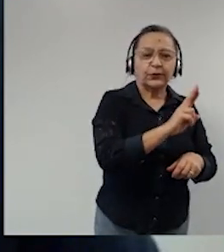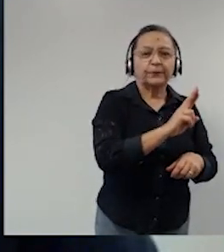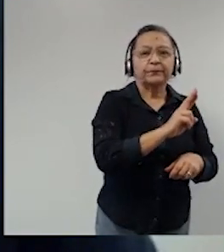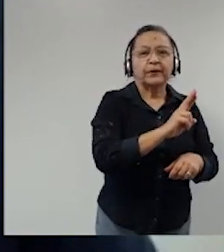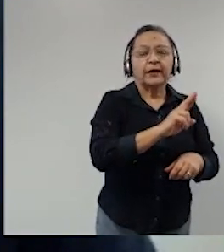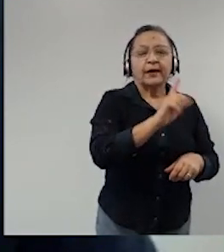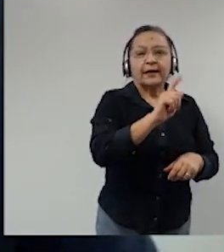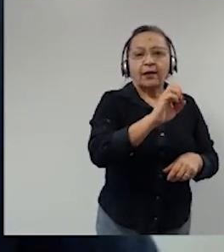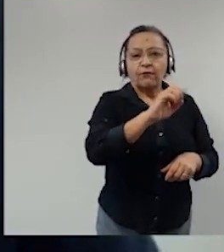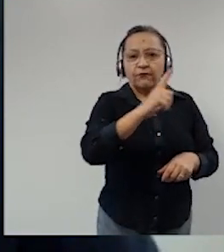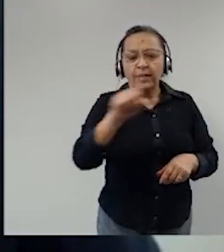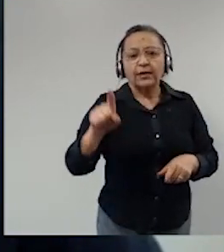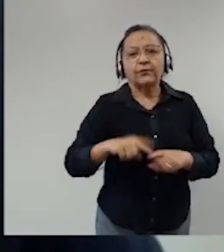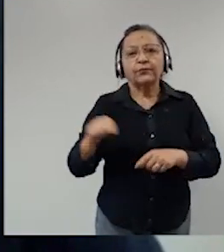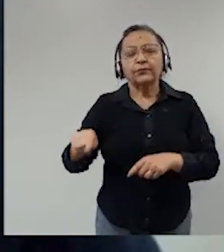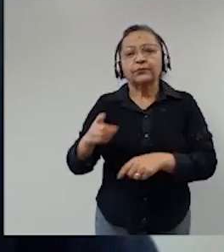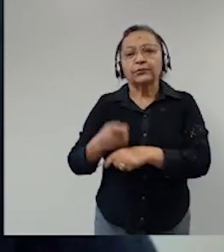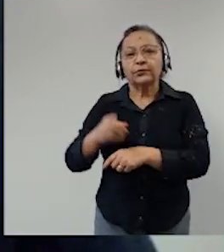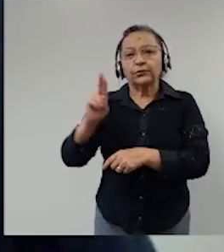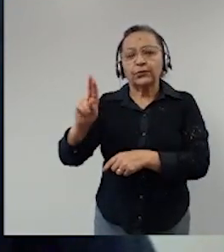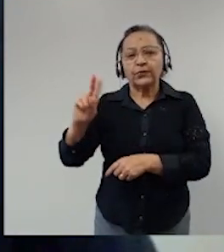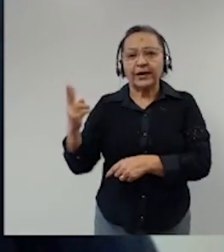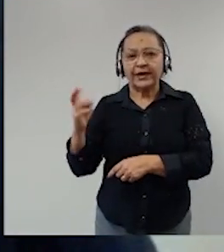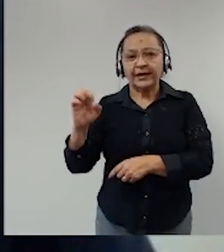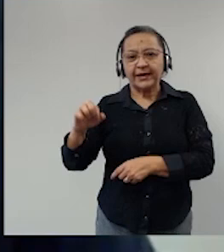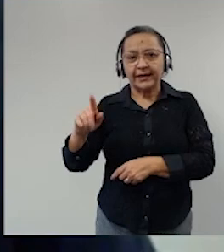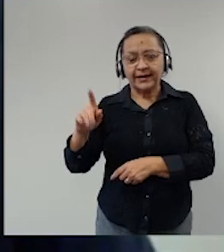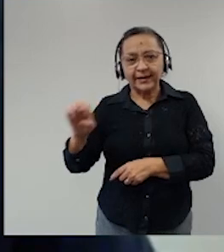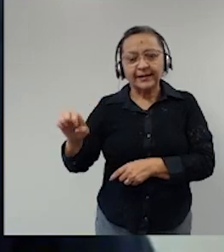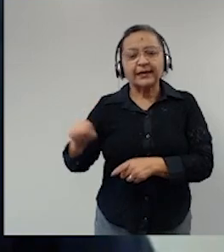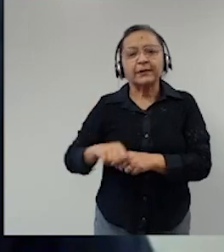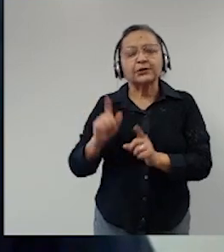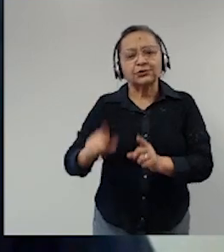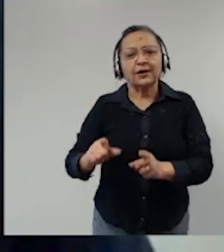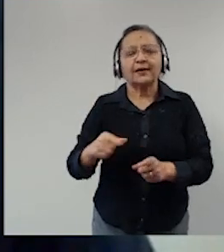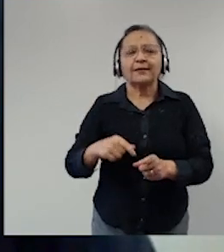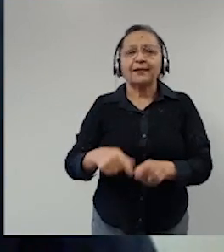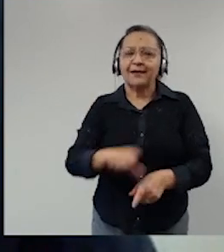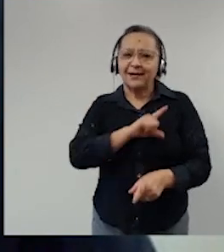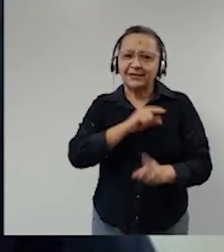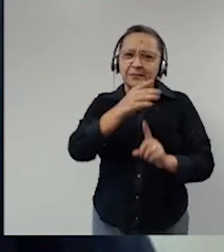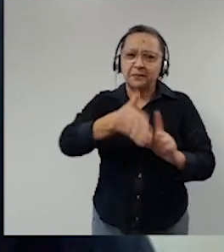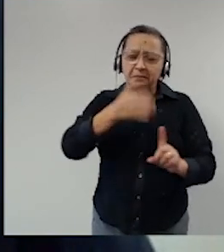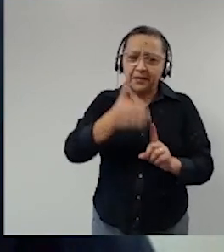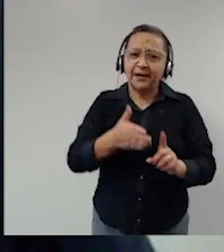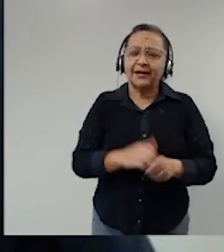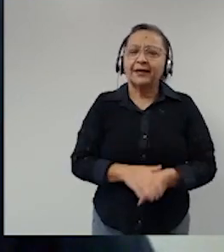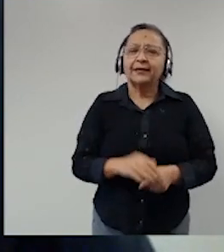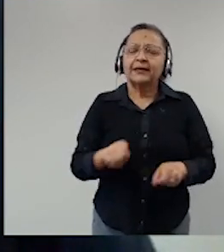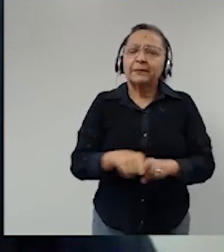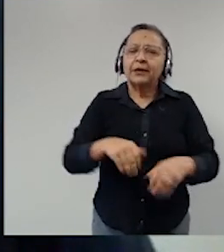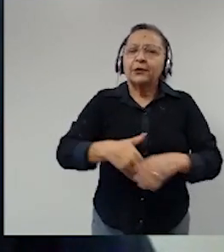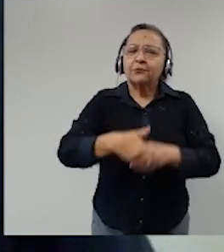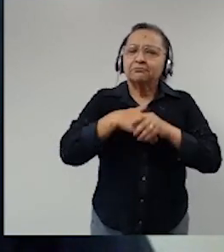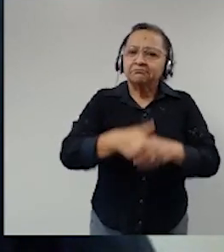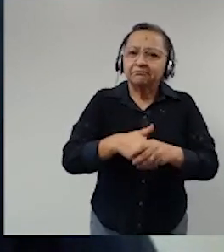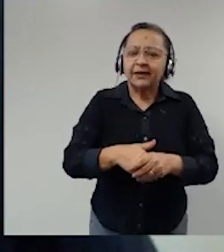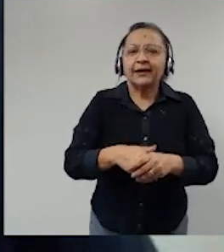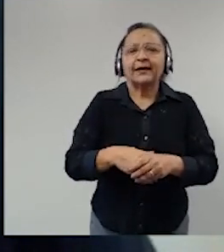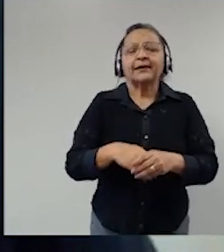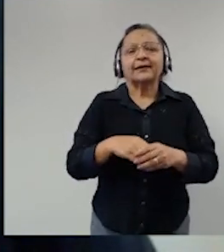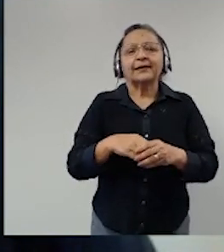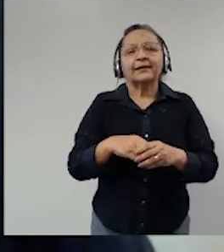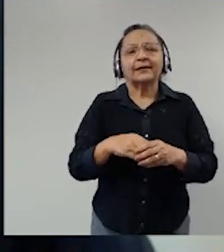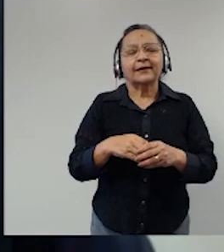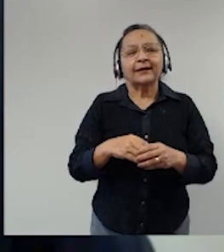Marcos Augusto, que me antecedeu na fala muito bem pontuada já sobre o tema. Quero cumprimentar também,